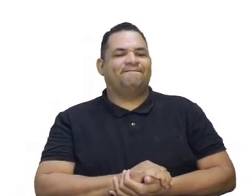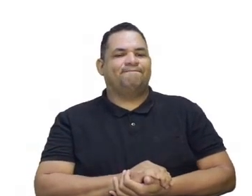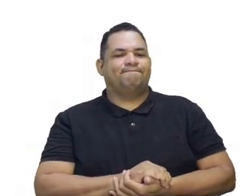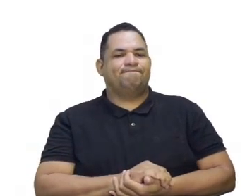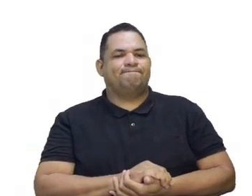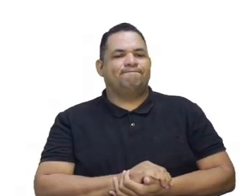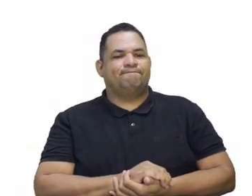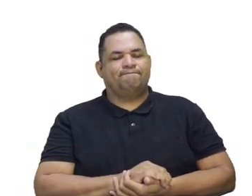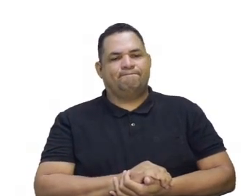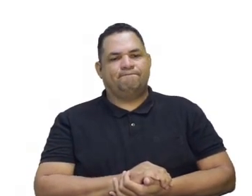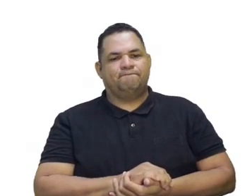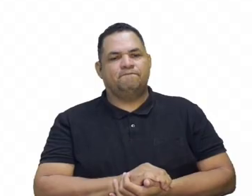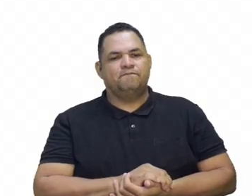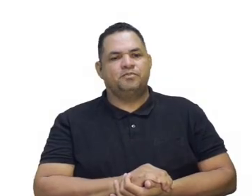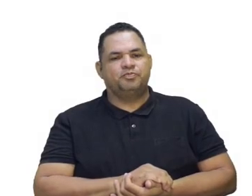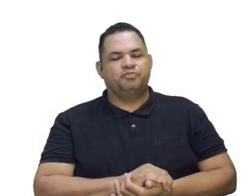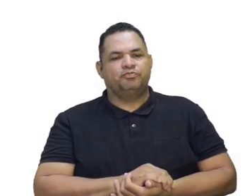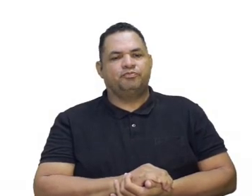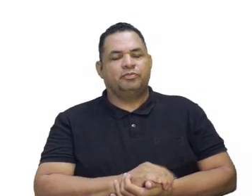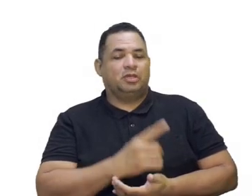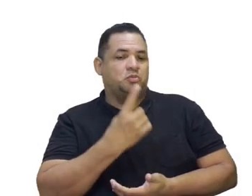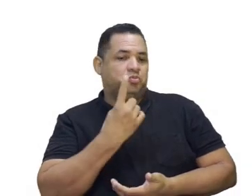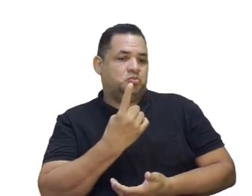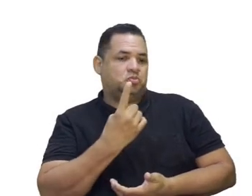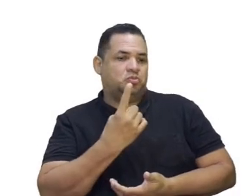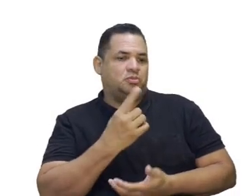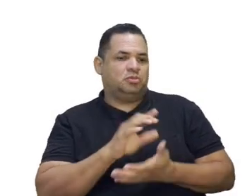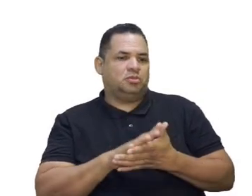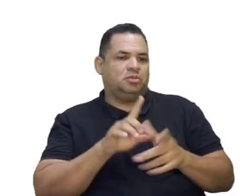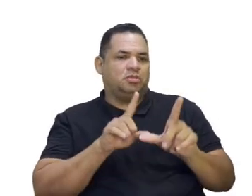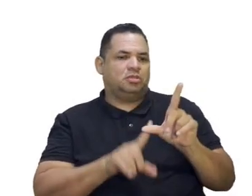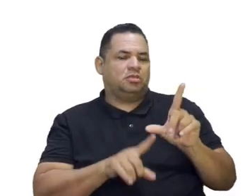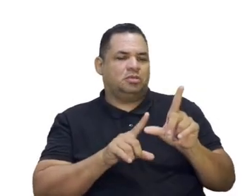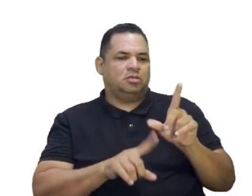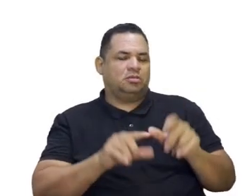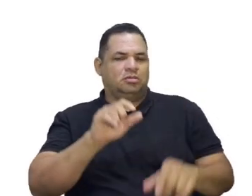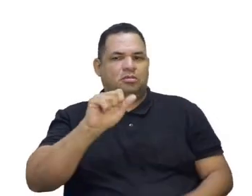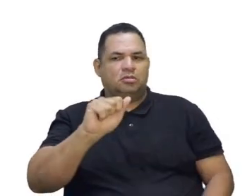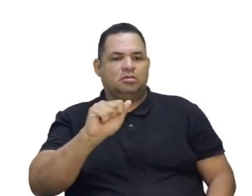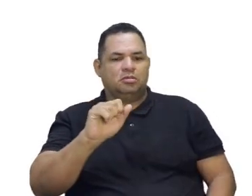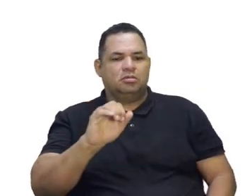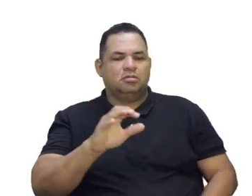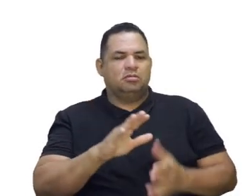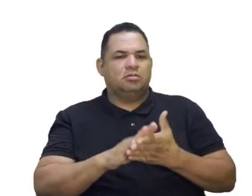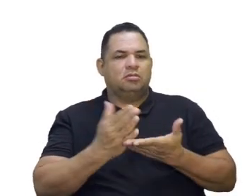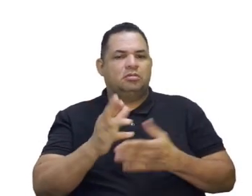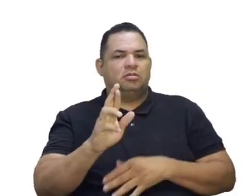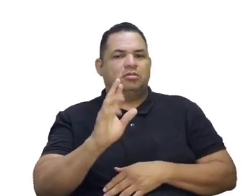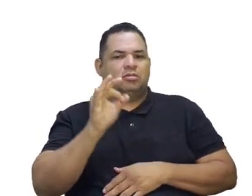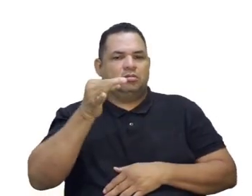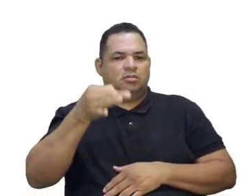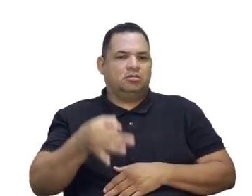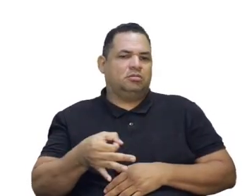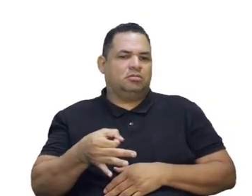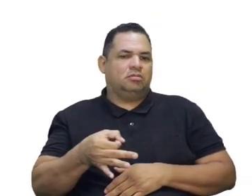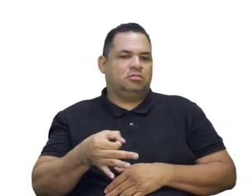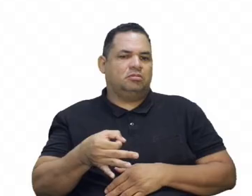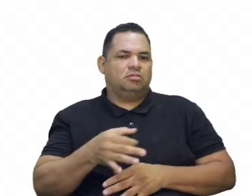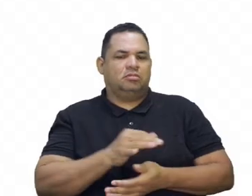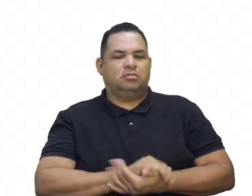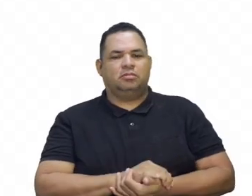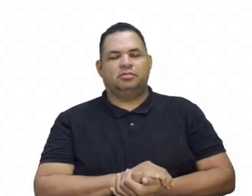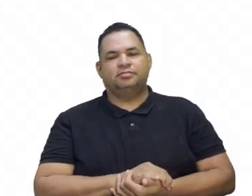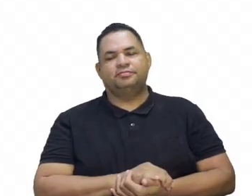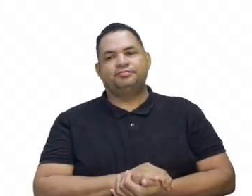automaticamente já fossem eliminadas, ficando assim somente com a letra A como a